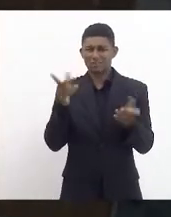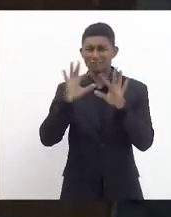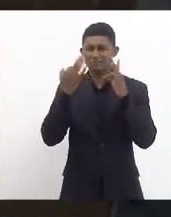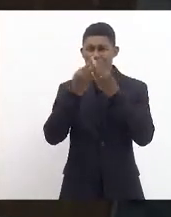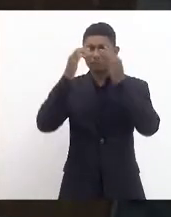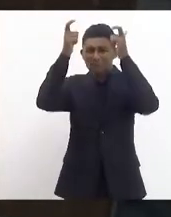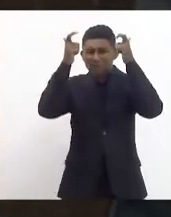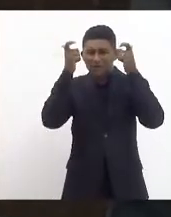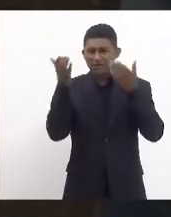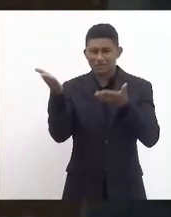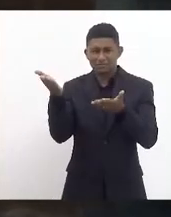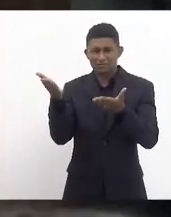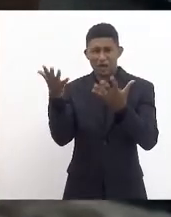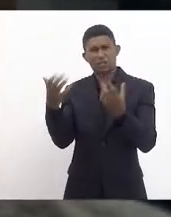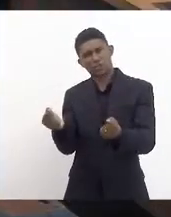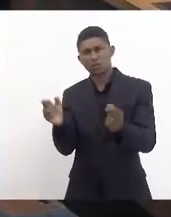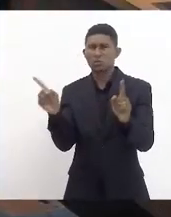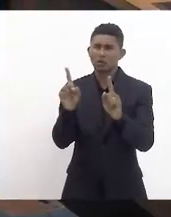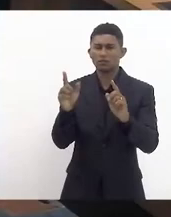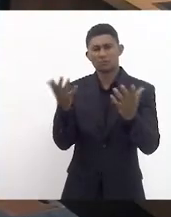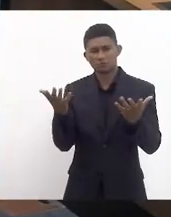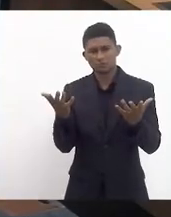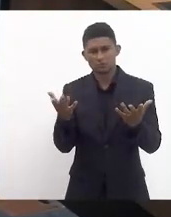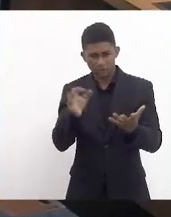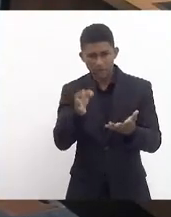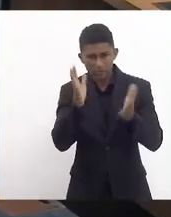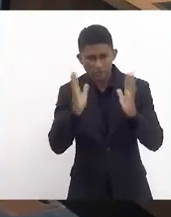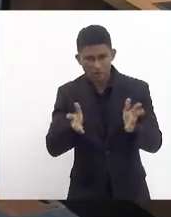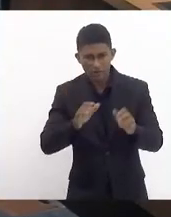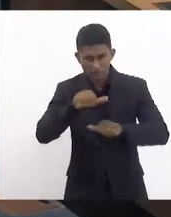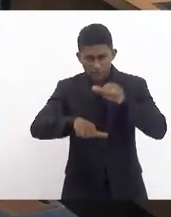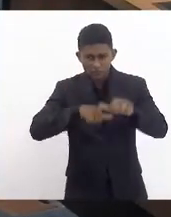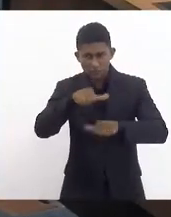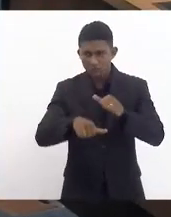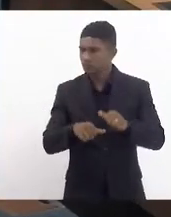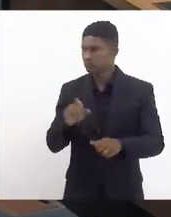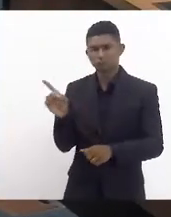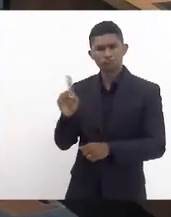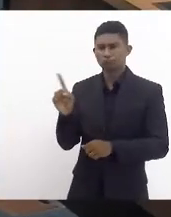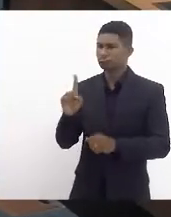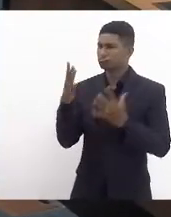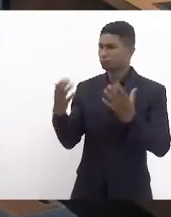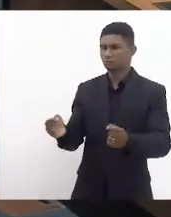real. Não foi acolhido. Foi corrigido? Não foi acolhido.